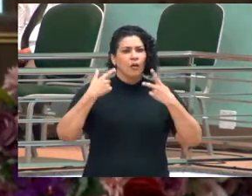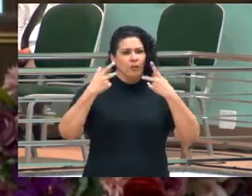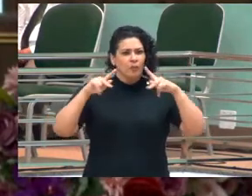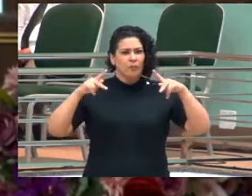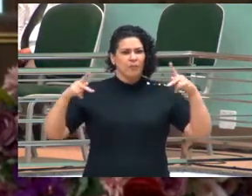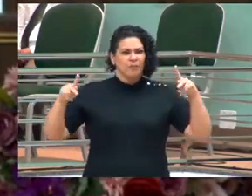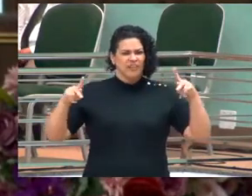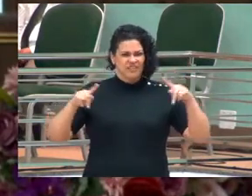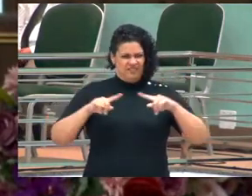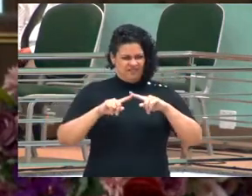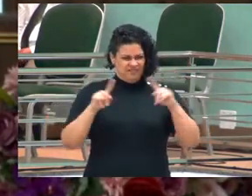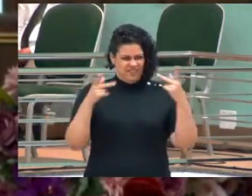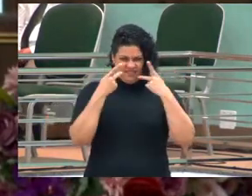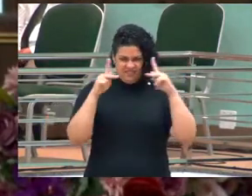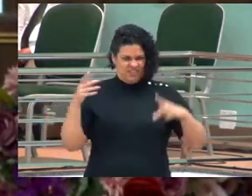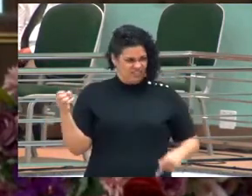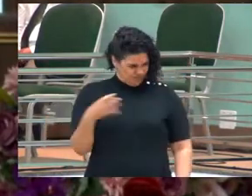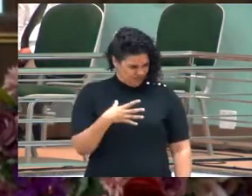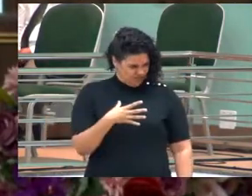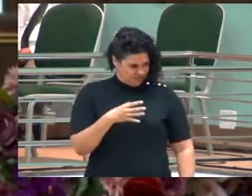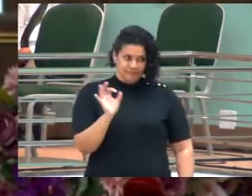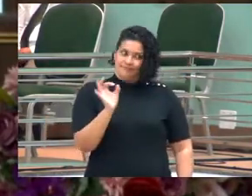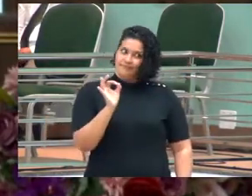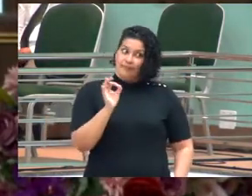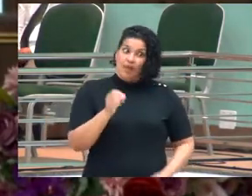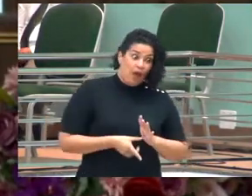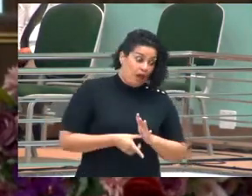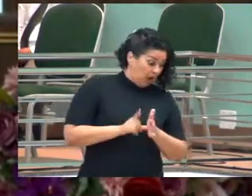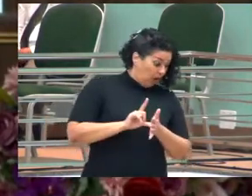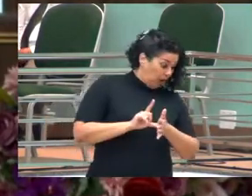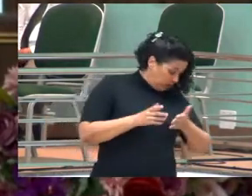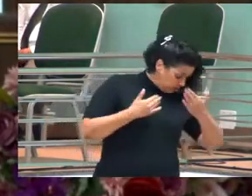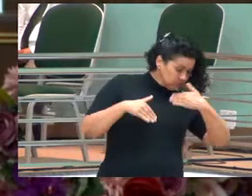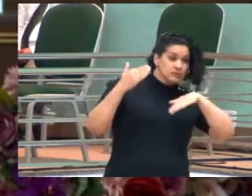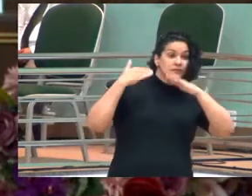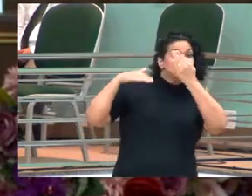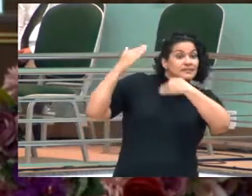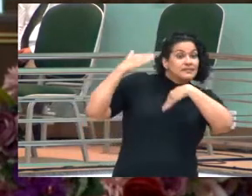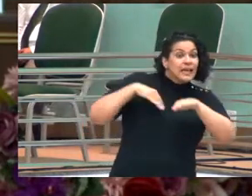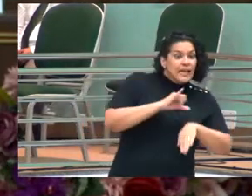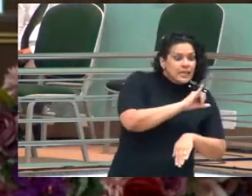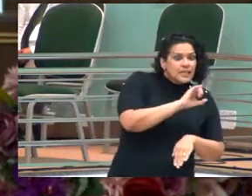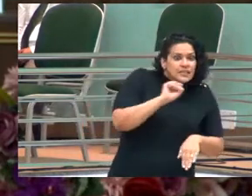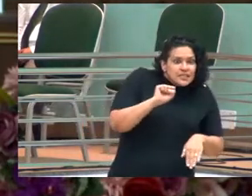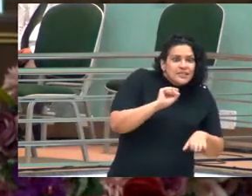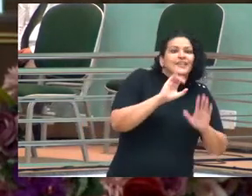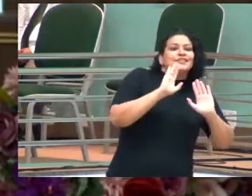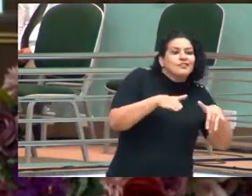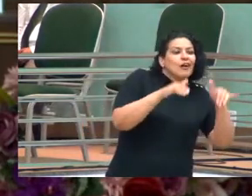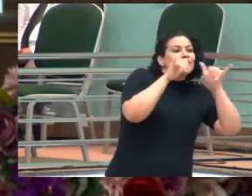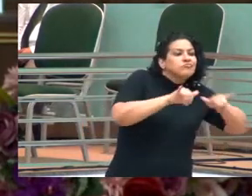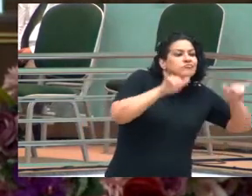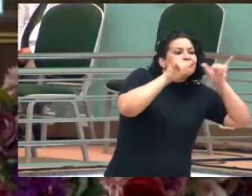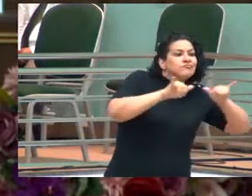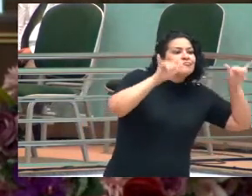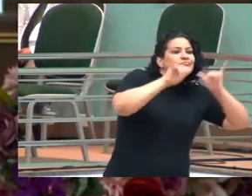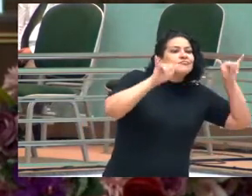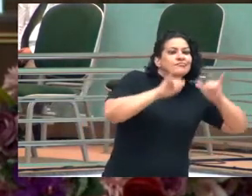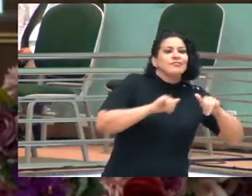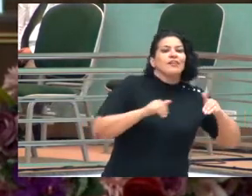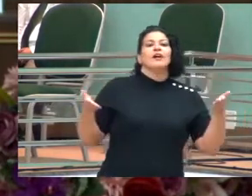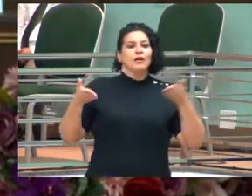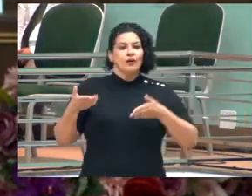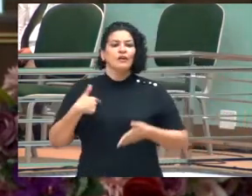Algumas ocasiões eu fui muito duro, ao ponto de dizer: eis que o machado está posto sobre a árvore, aquele que não der fruto será cortado e lançado no